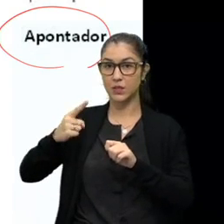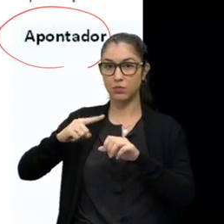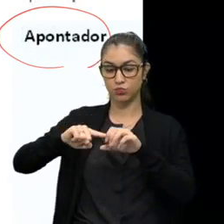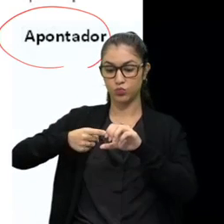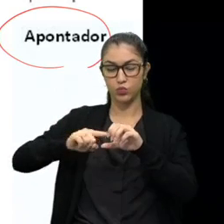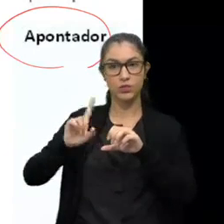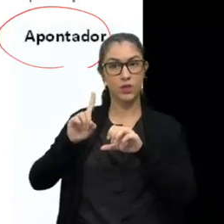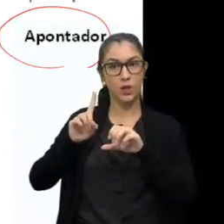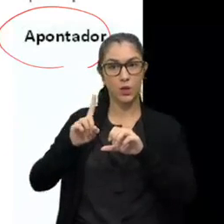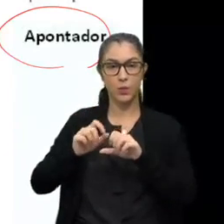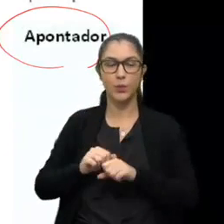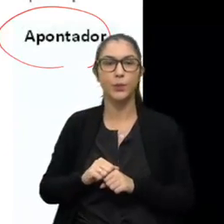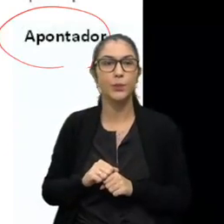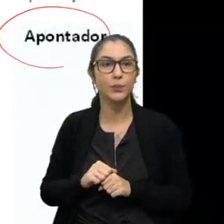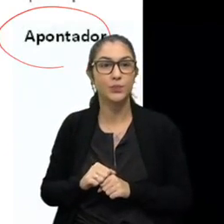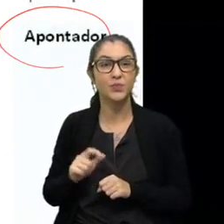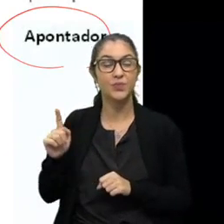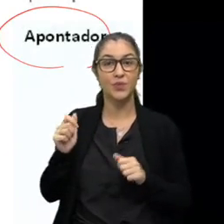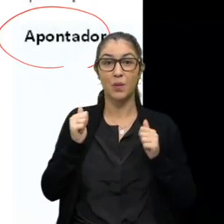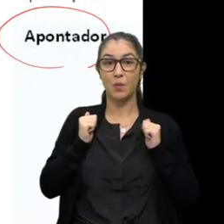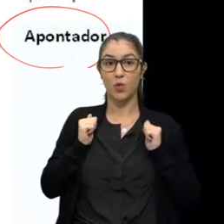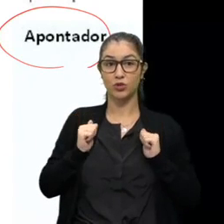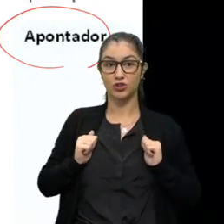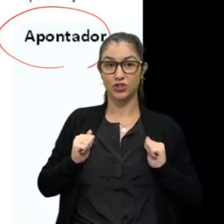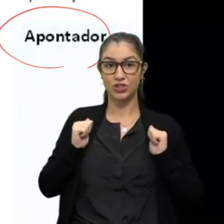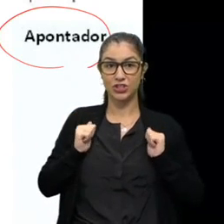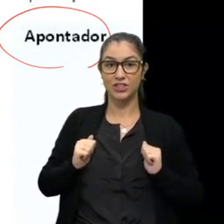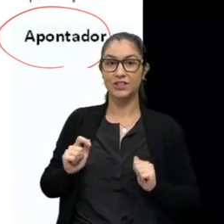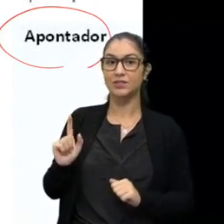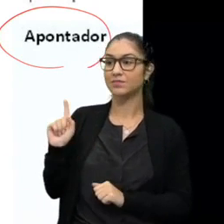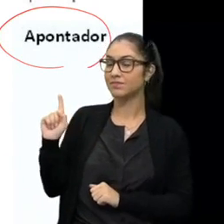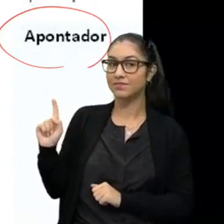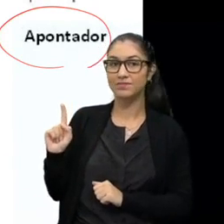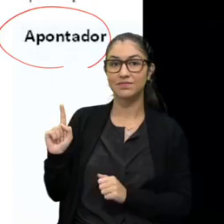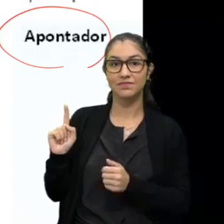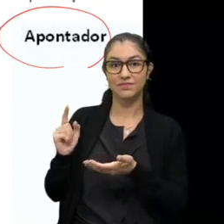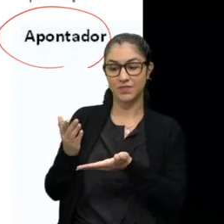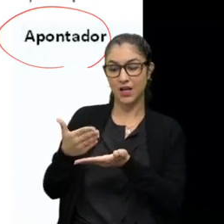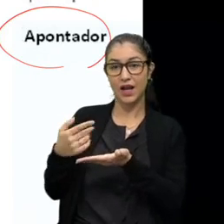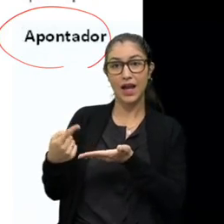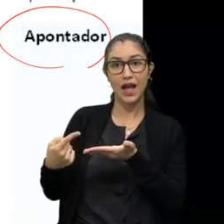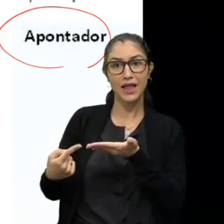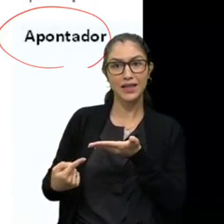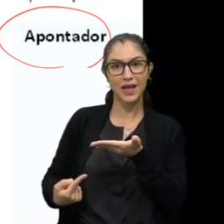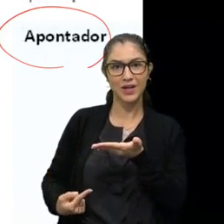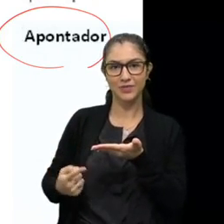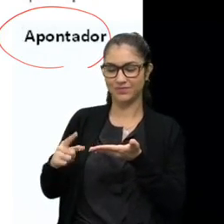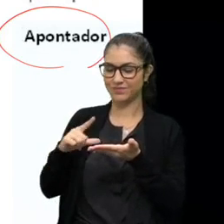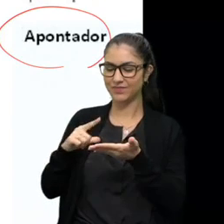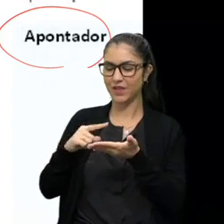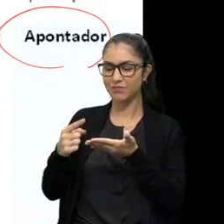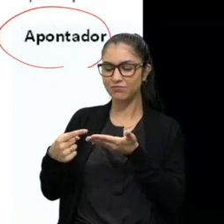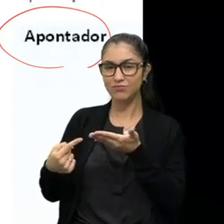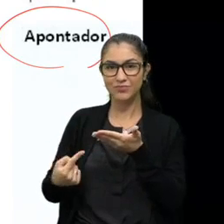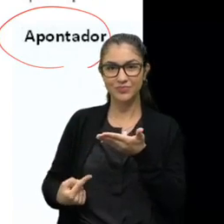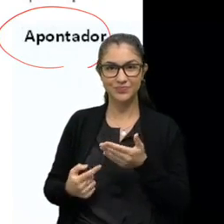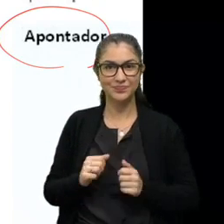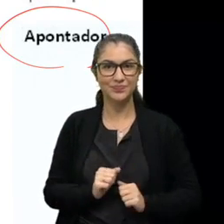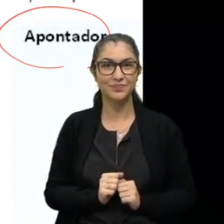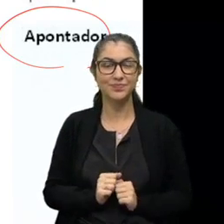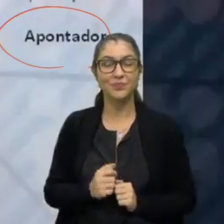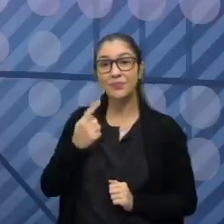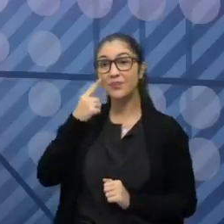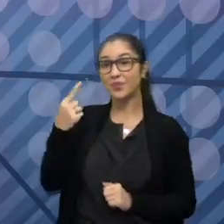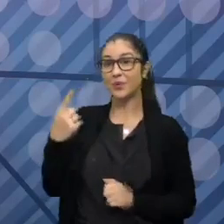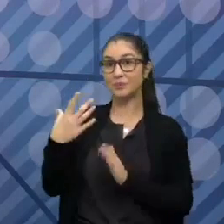lápis que circula. Mochila e caderno. Nesse caso, um caderno aqui com espiral.